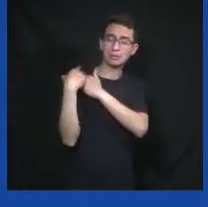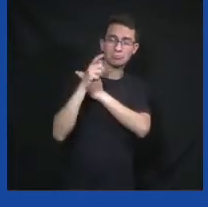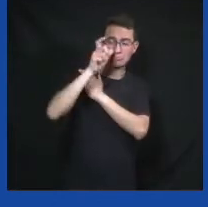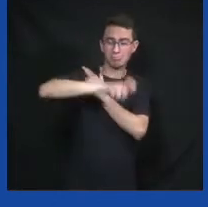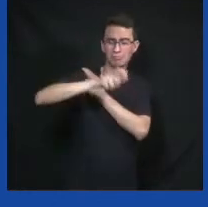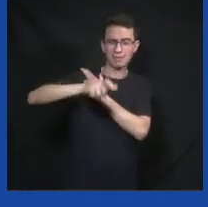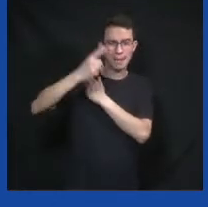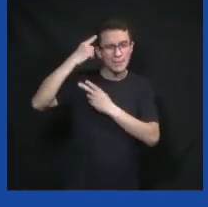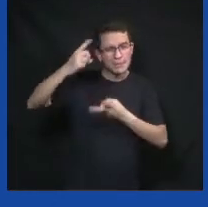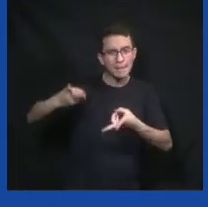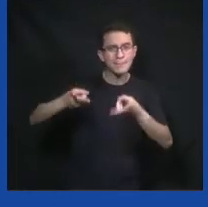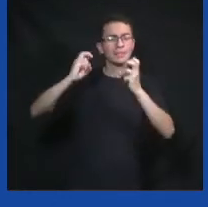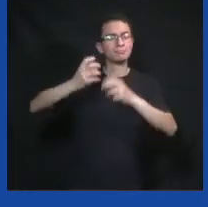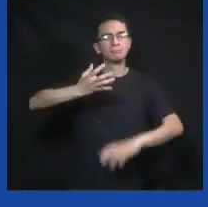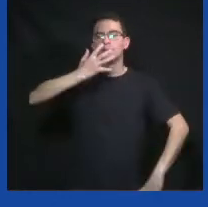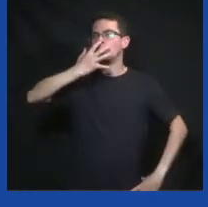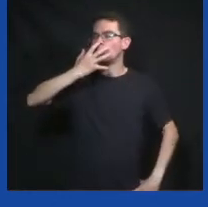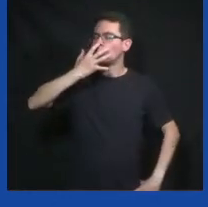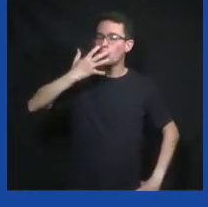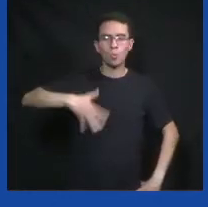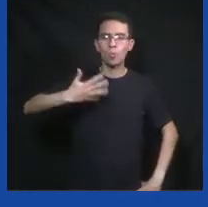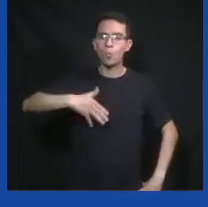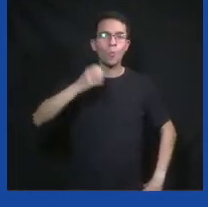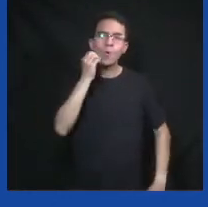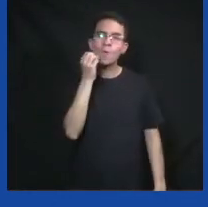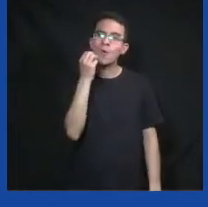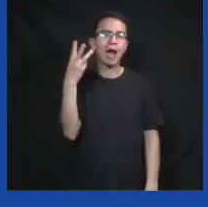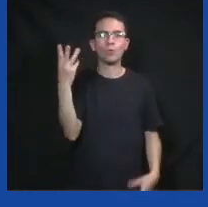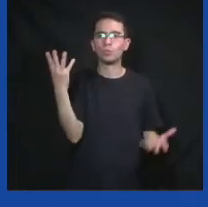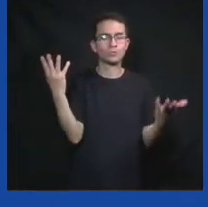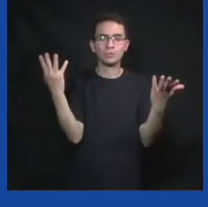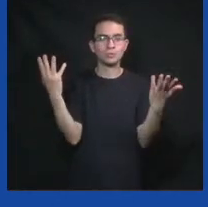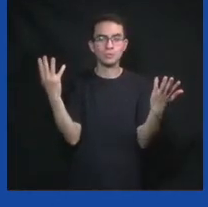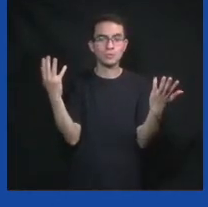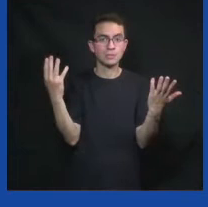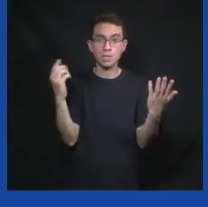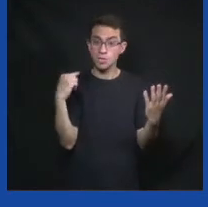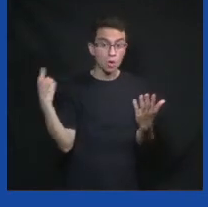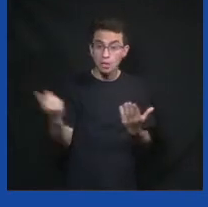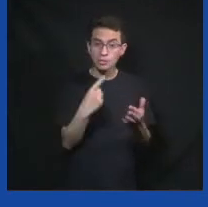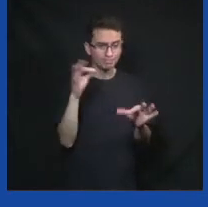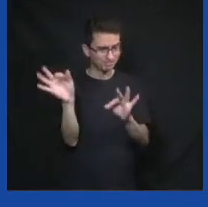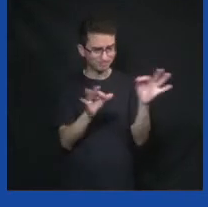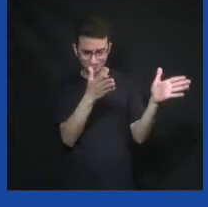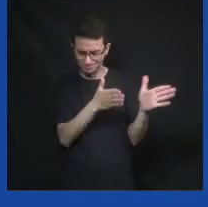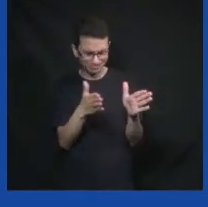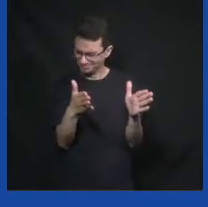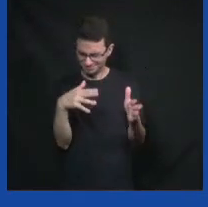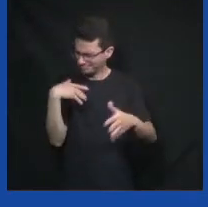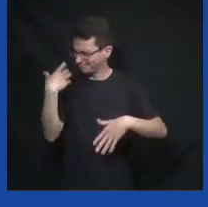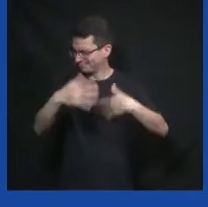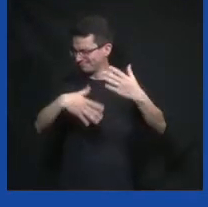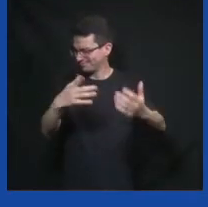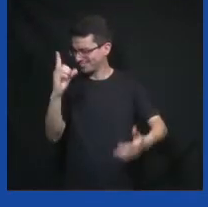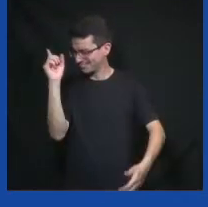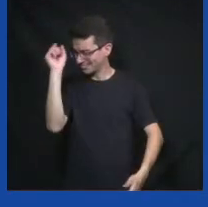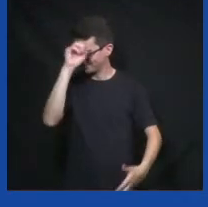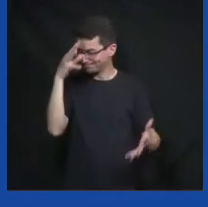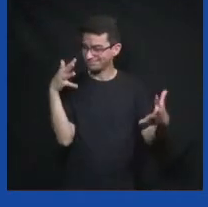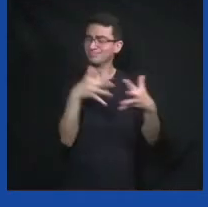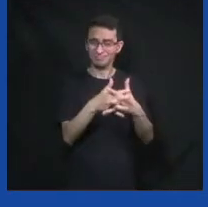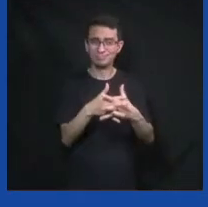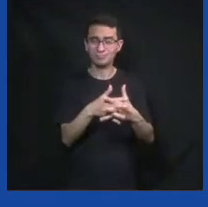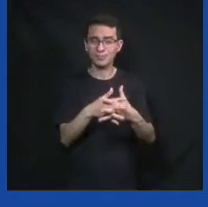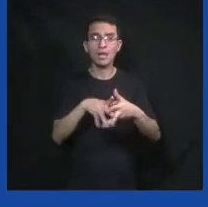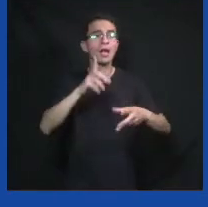É fantástico isso. A gente colocou as coisas de forma tão bagunçada. Então, o letramento político ou